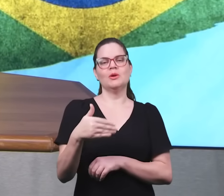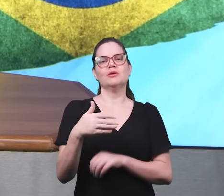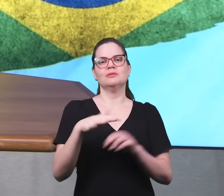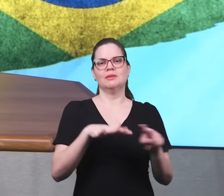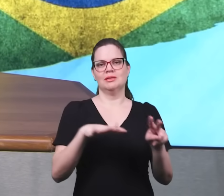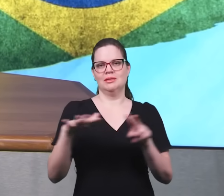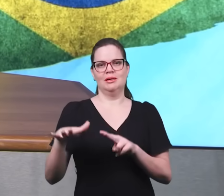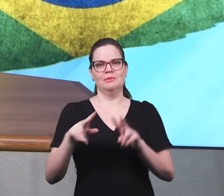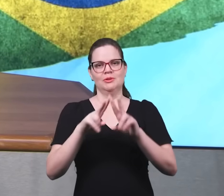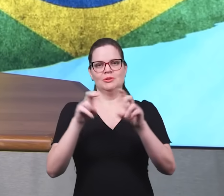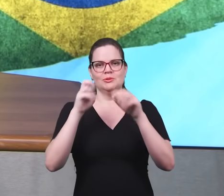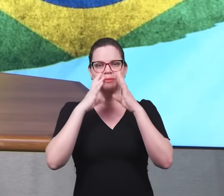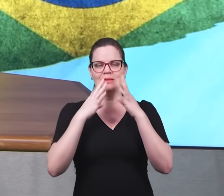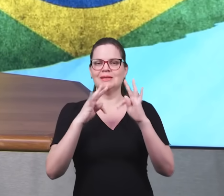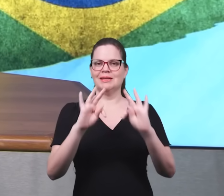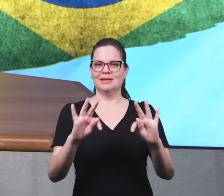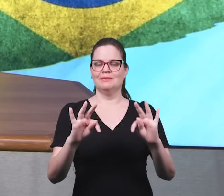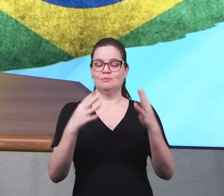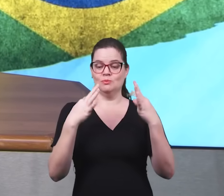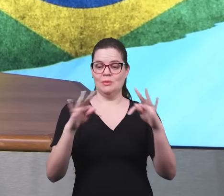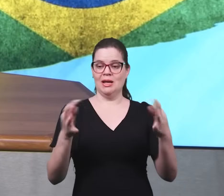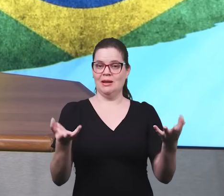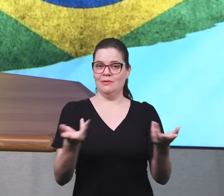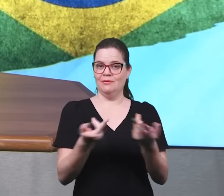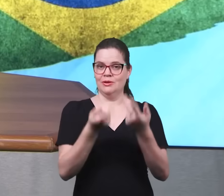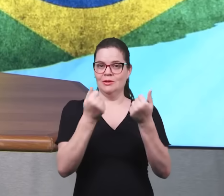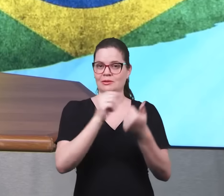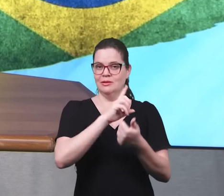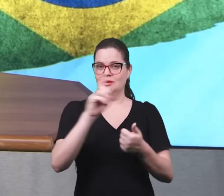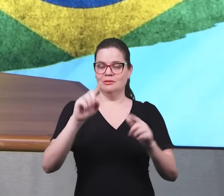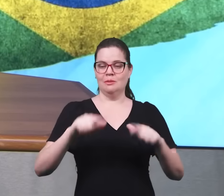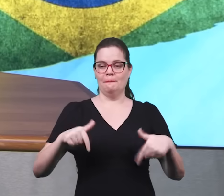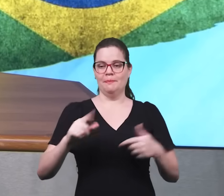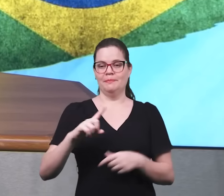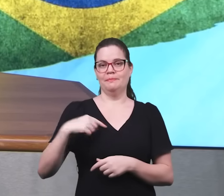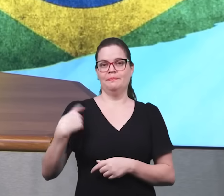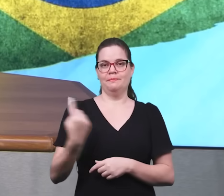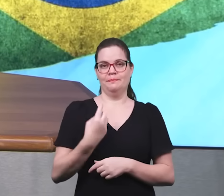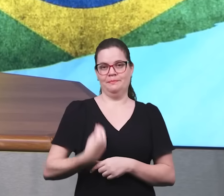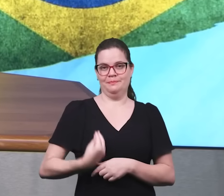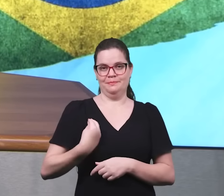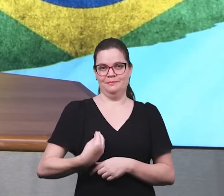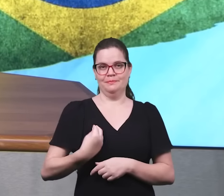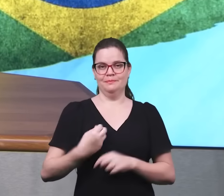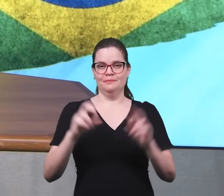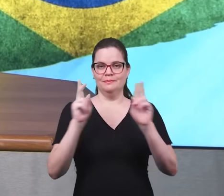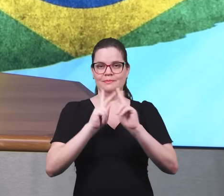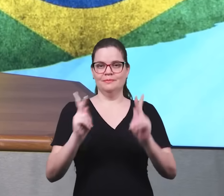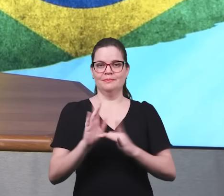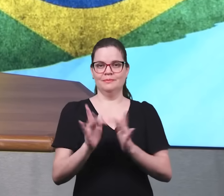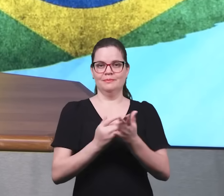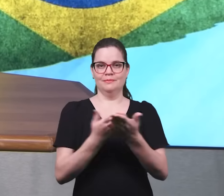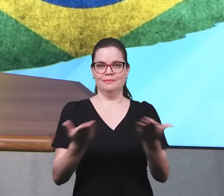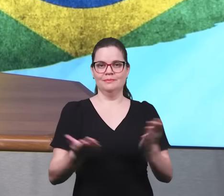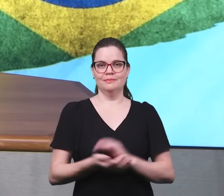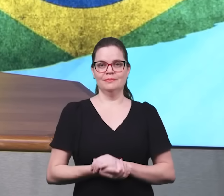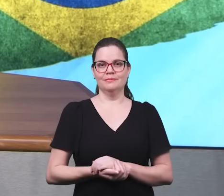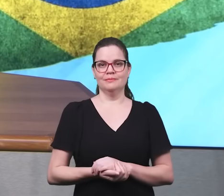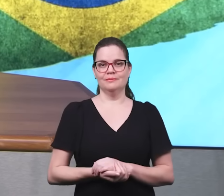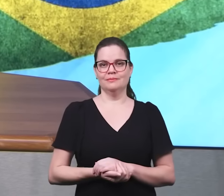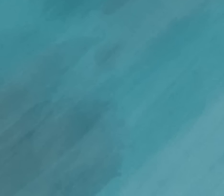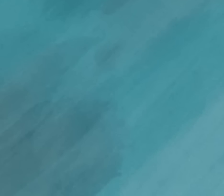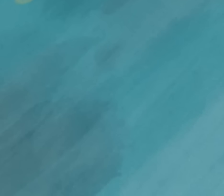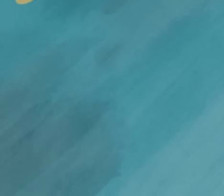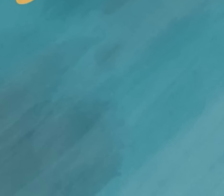edição de testemunhos maravilhosos que Deus tem feito no nosso meio. A paz do Senhor a